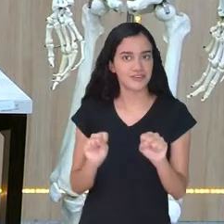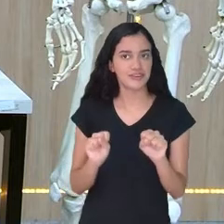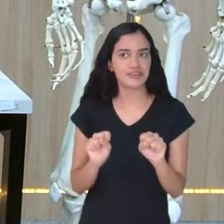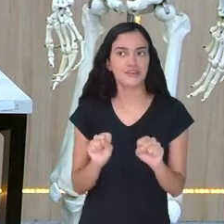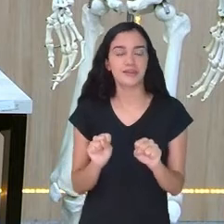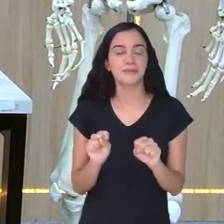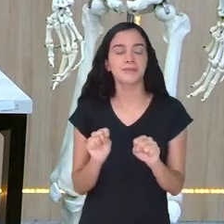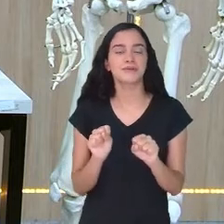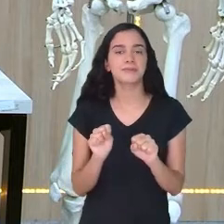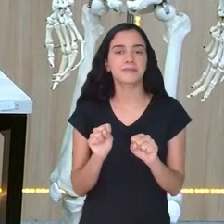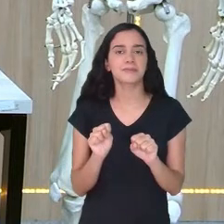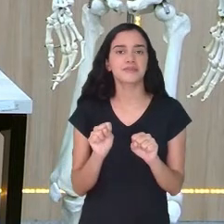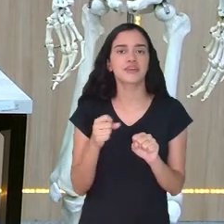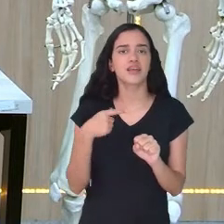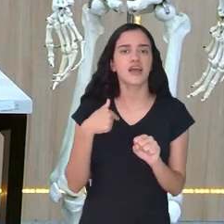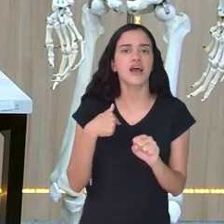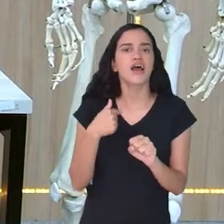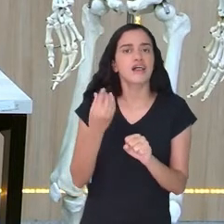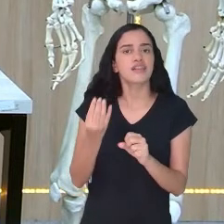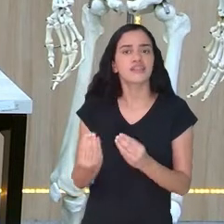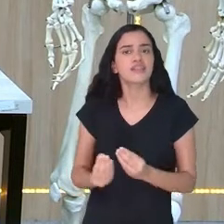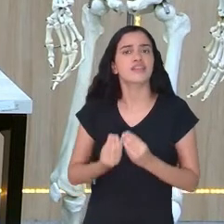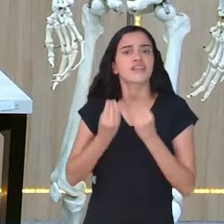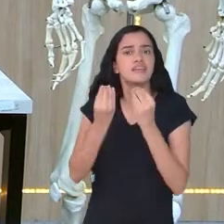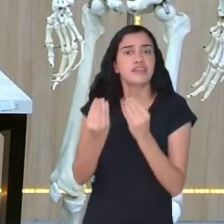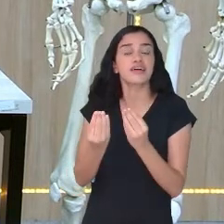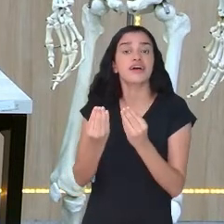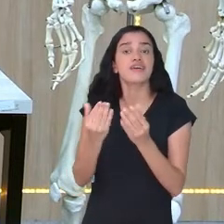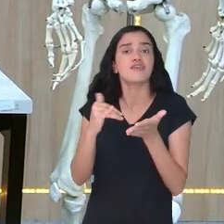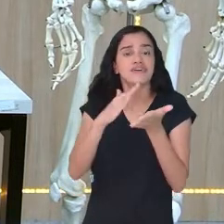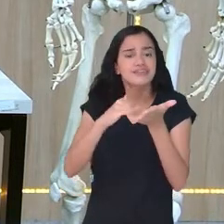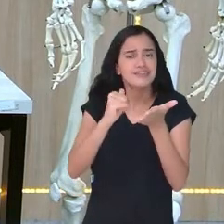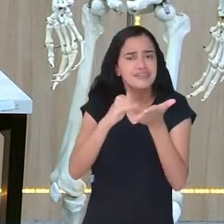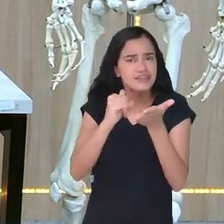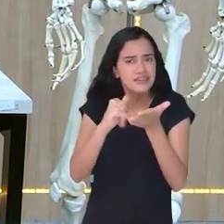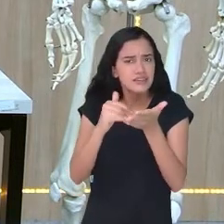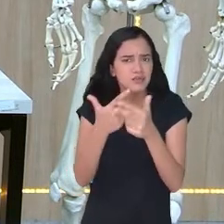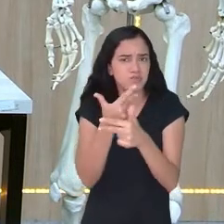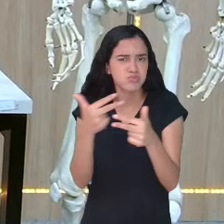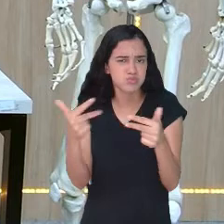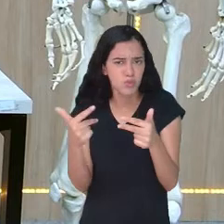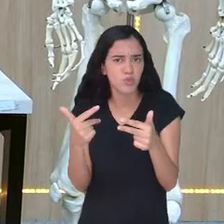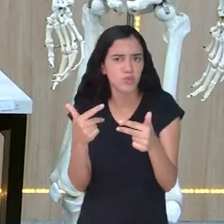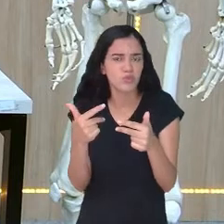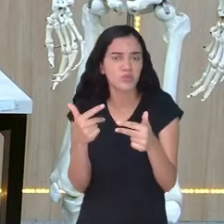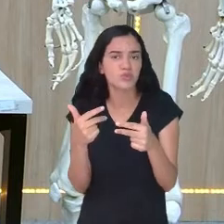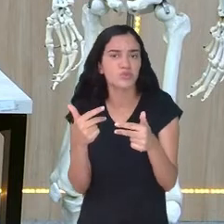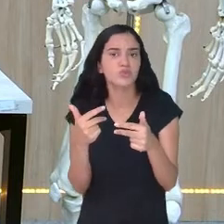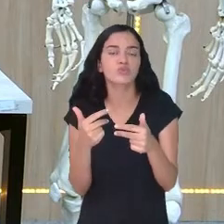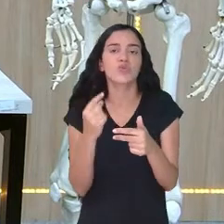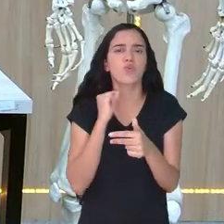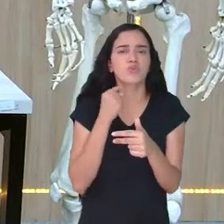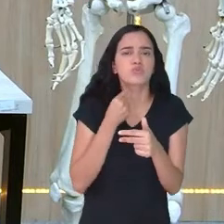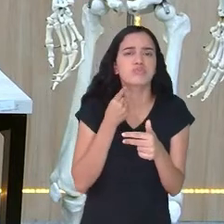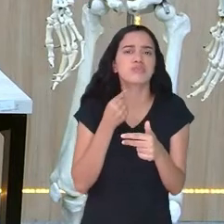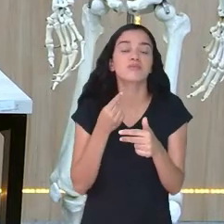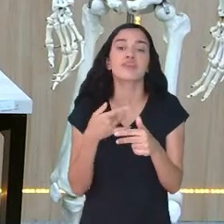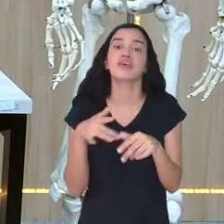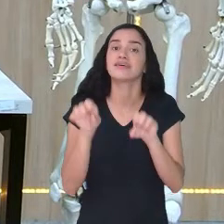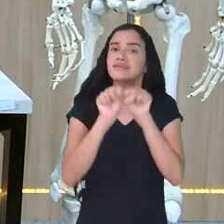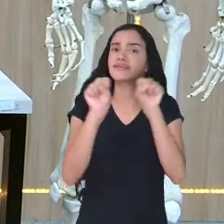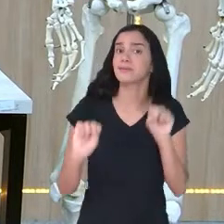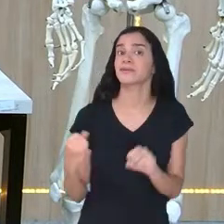ele deixa esse combustível, ele também vai retirando as impurezas. Então, vejam que aí esse sistema é